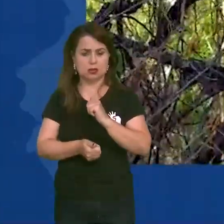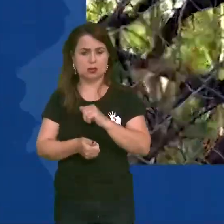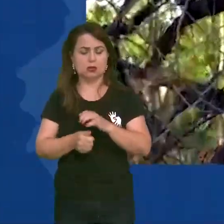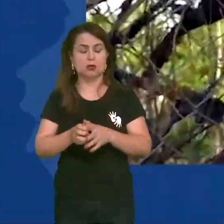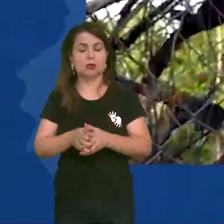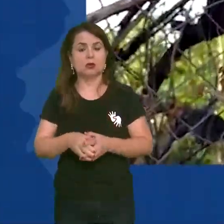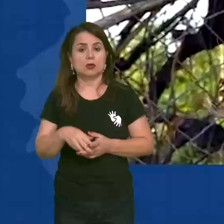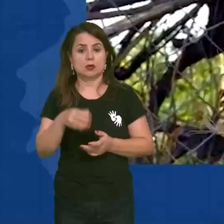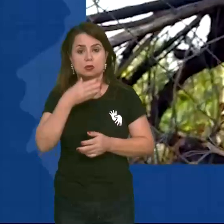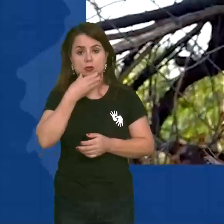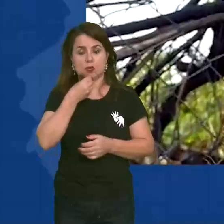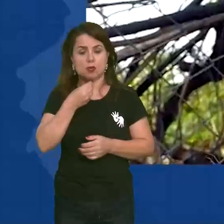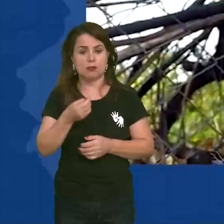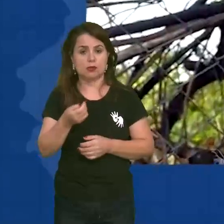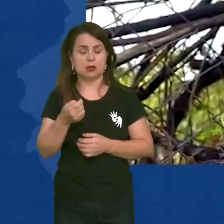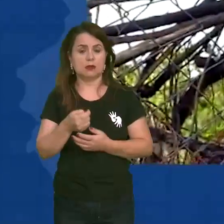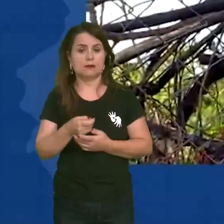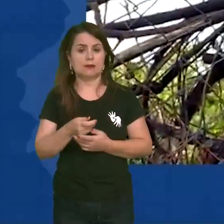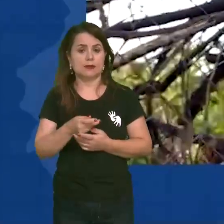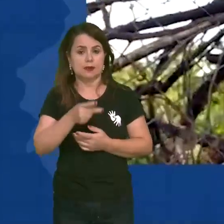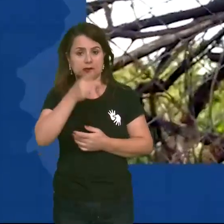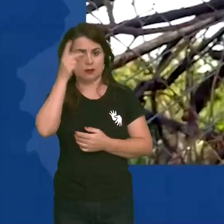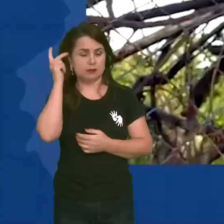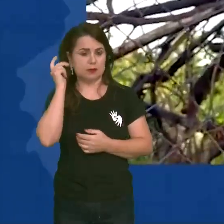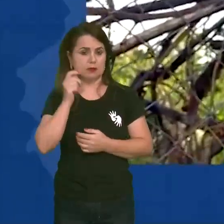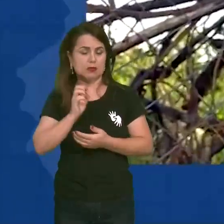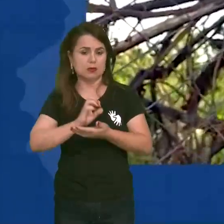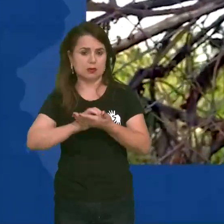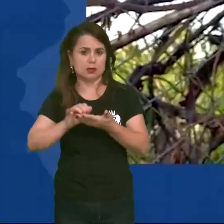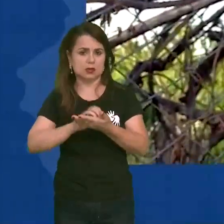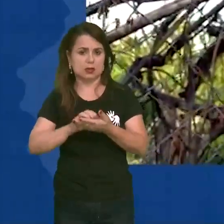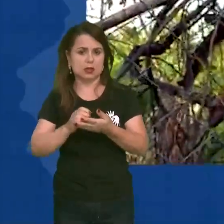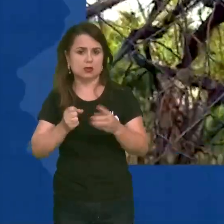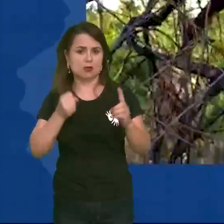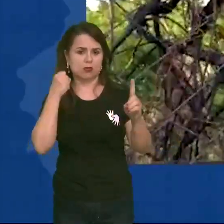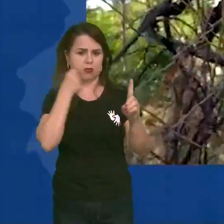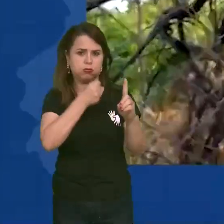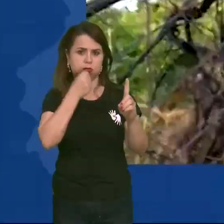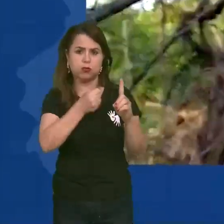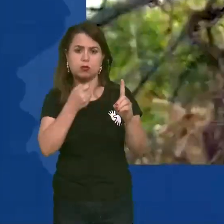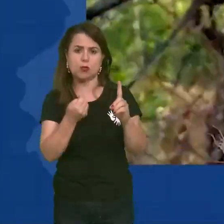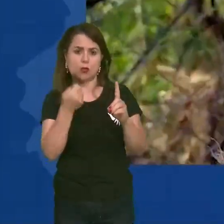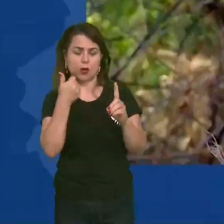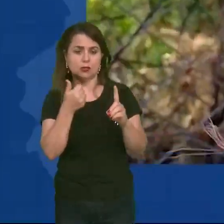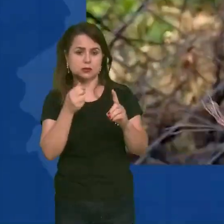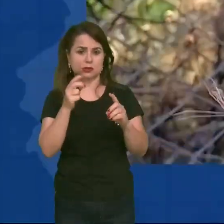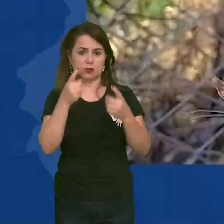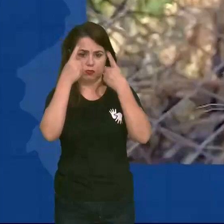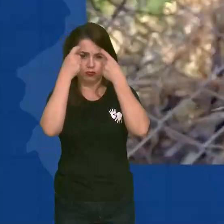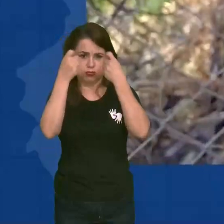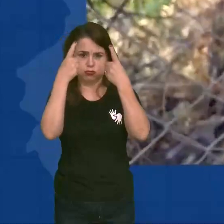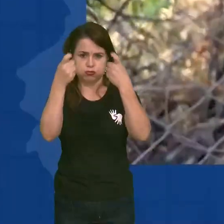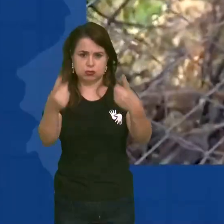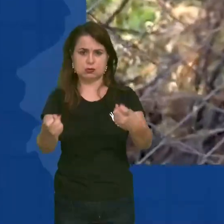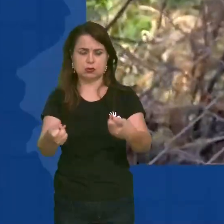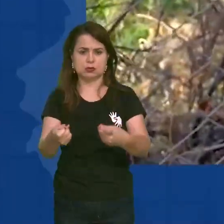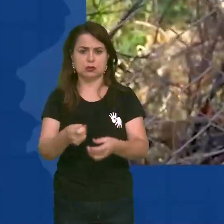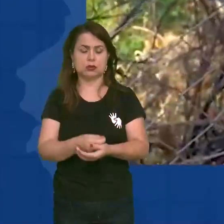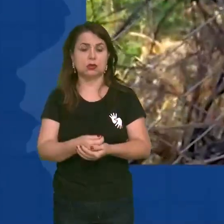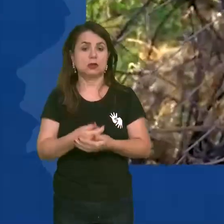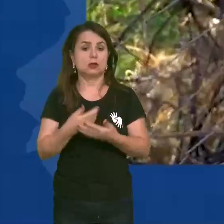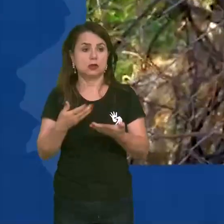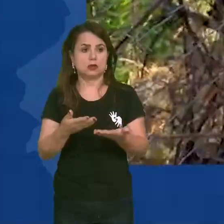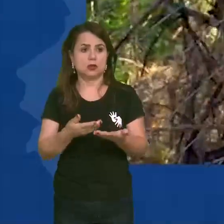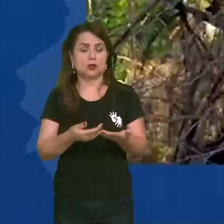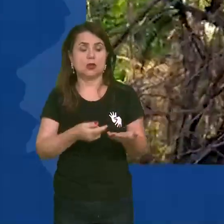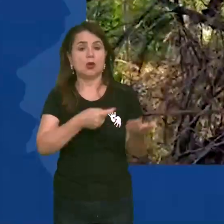essa denúncia ele quase foi agredido pelo pelo atual secretário e agora transferiu ele para outra Secretaria sofrença de